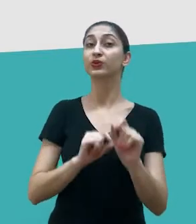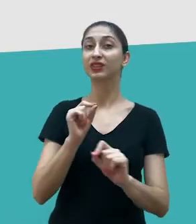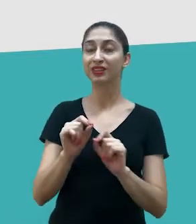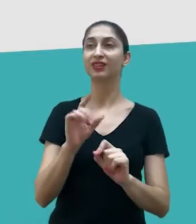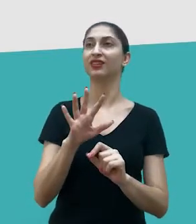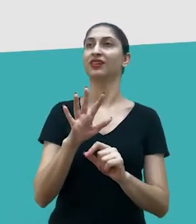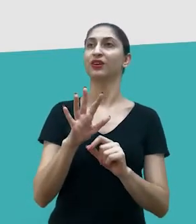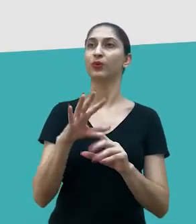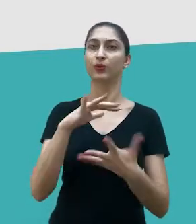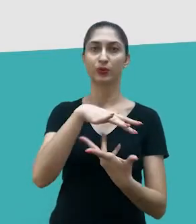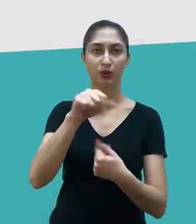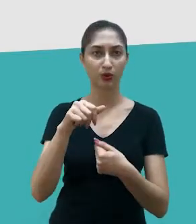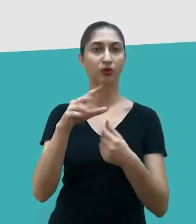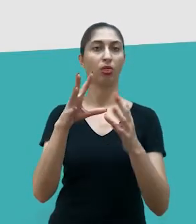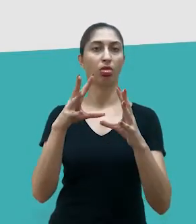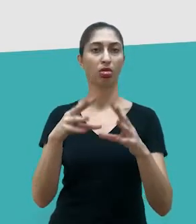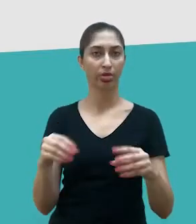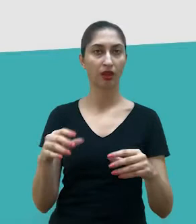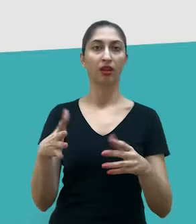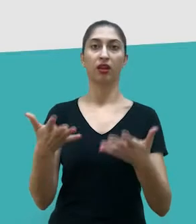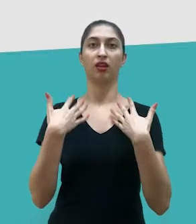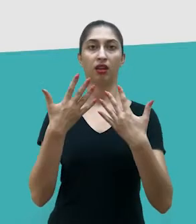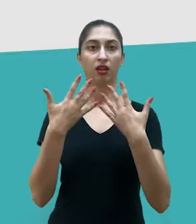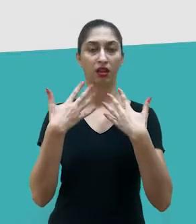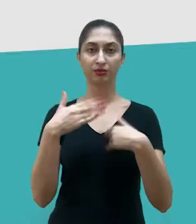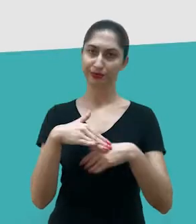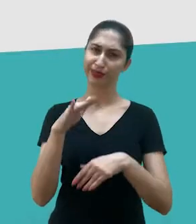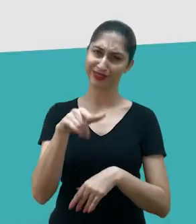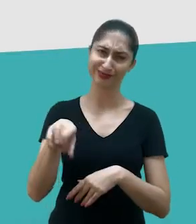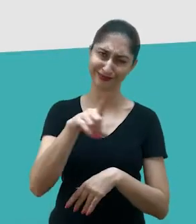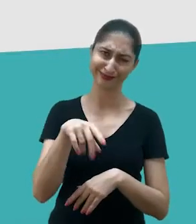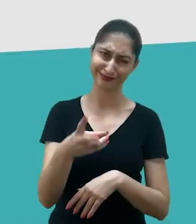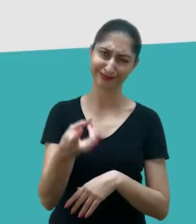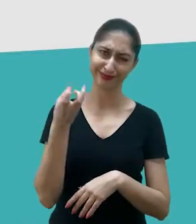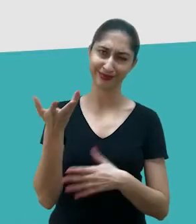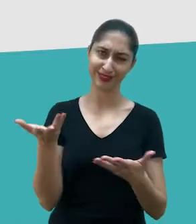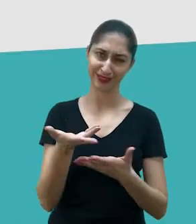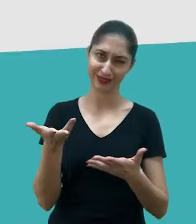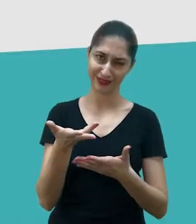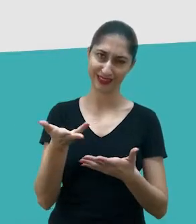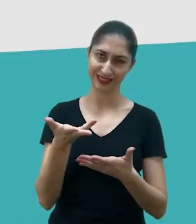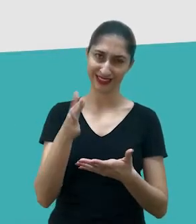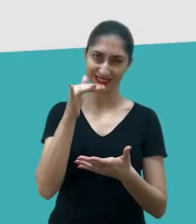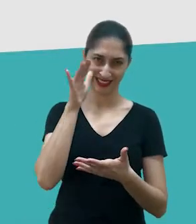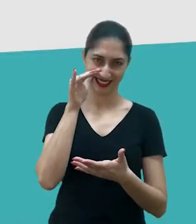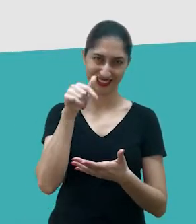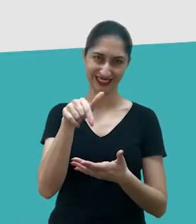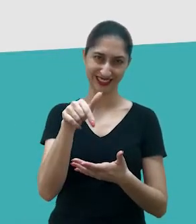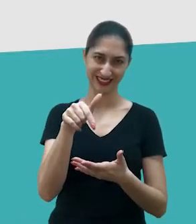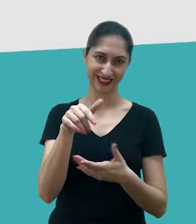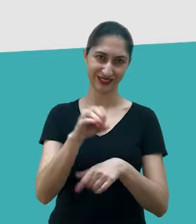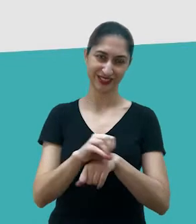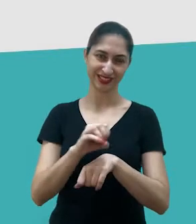nosso clima ficando extremamente mais quente. Acho que vocês vão notar no momento em que assistirem